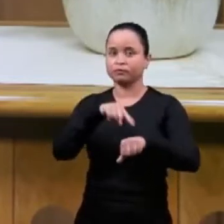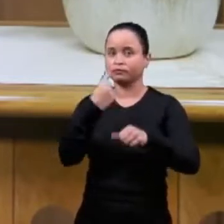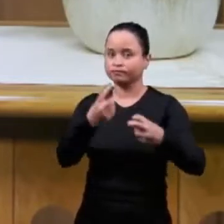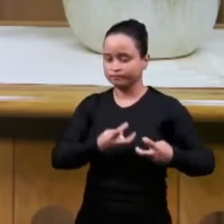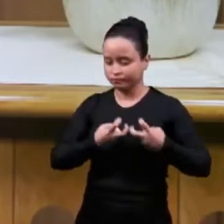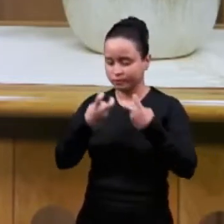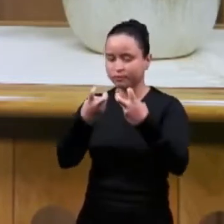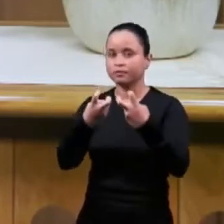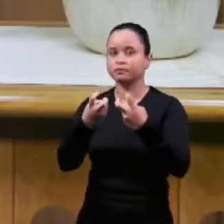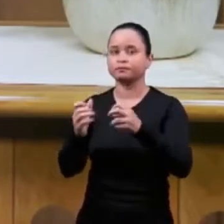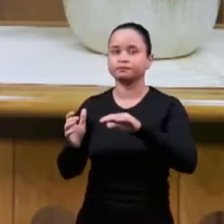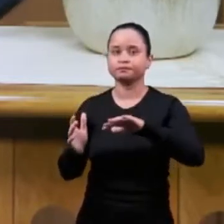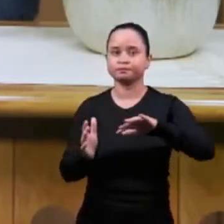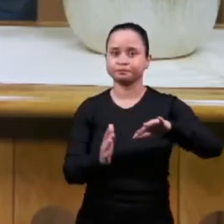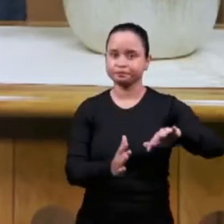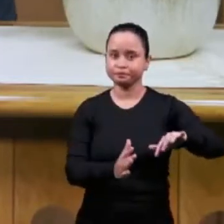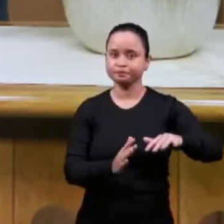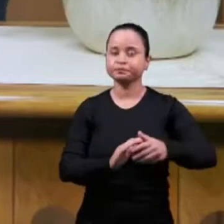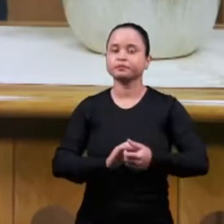Jesus. Vamos orar.